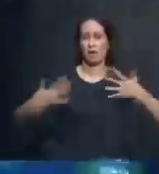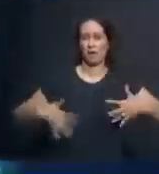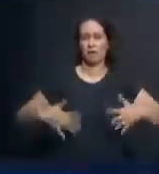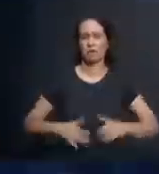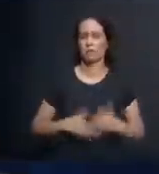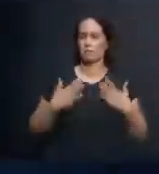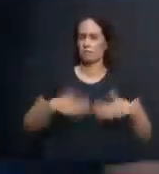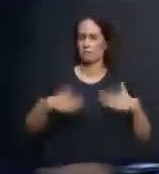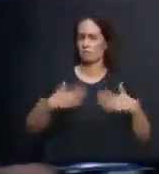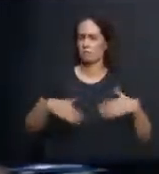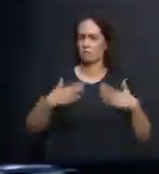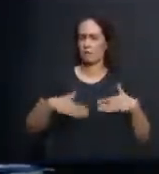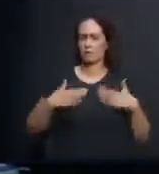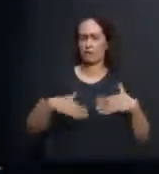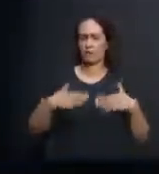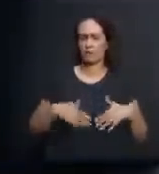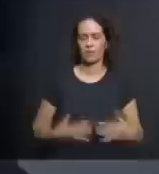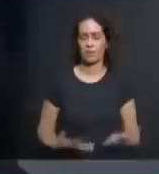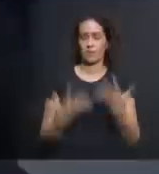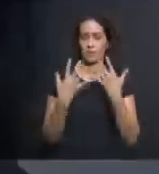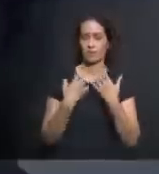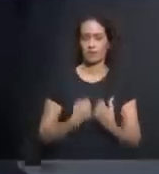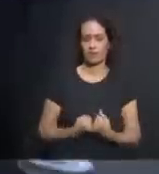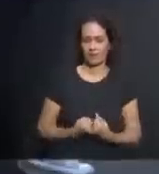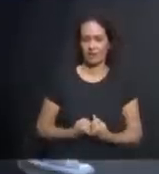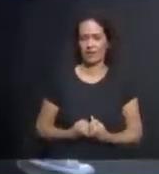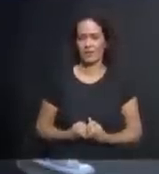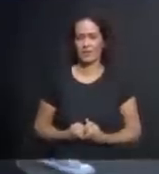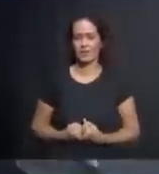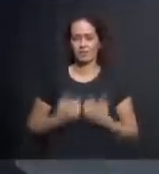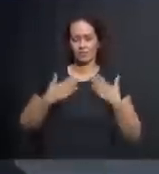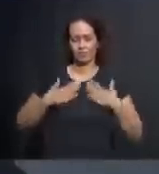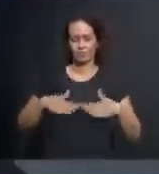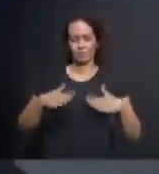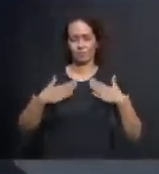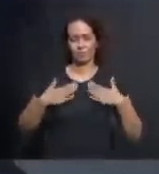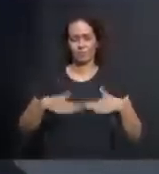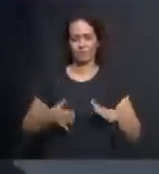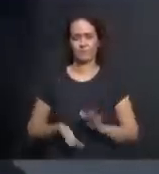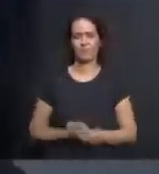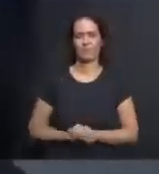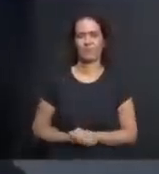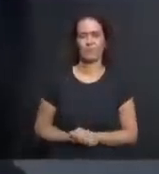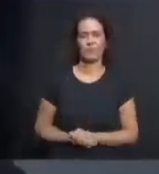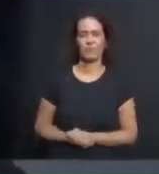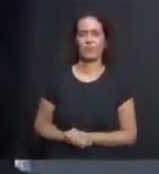Sossega. Recebe o espírito sossego. Vamos mais um aí.